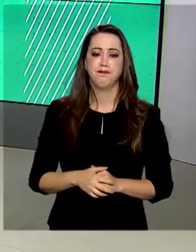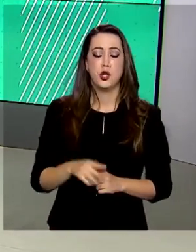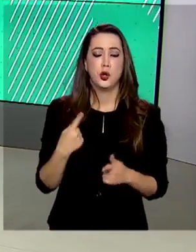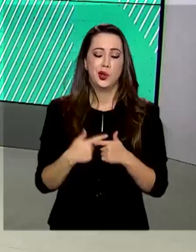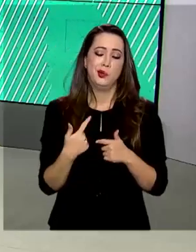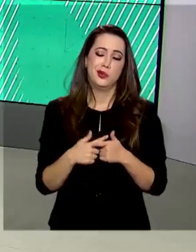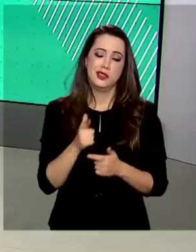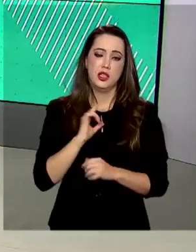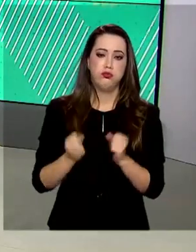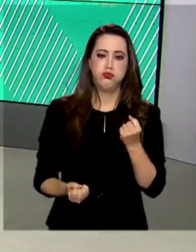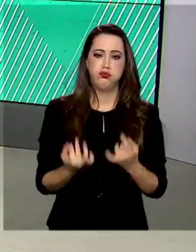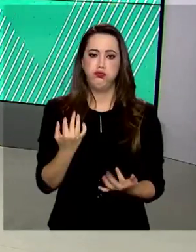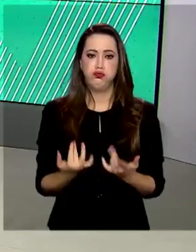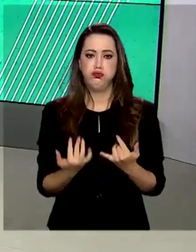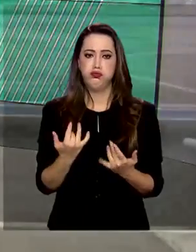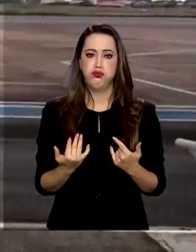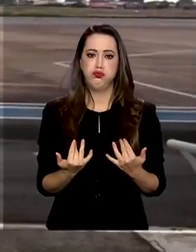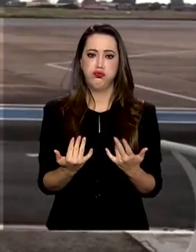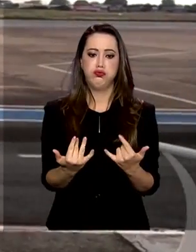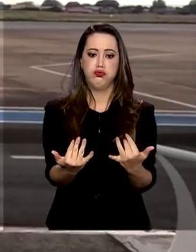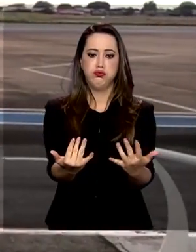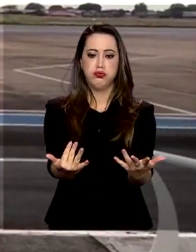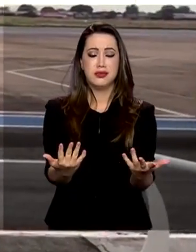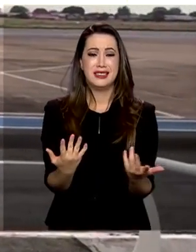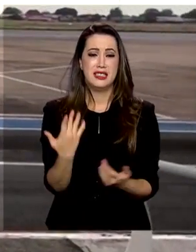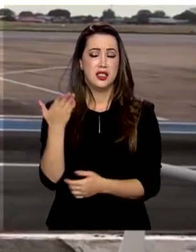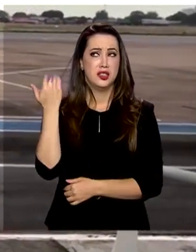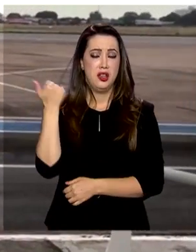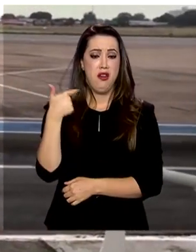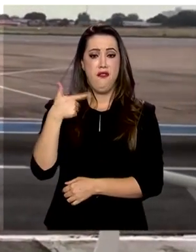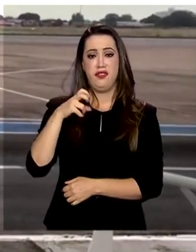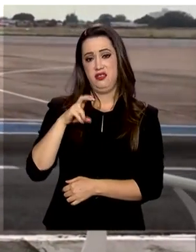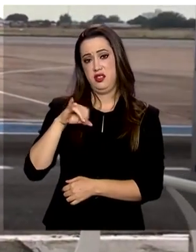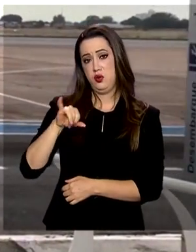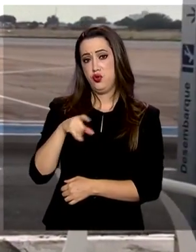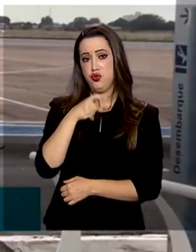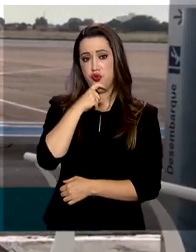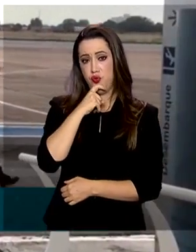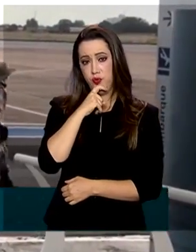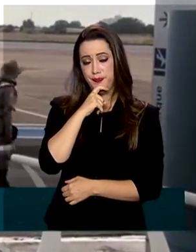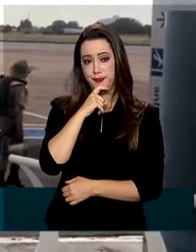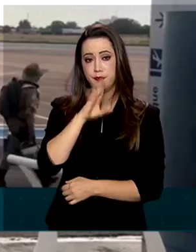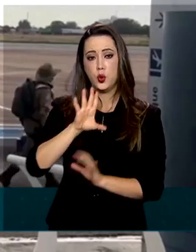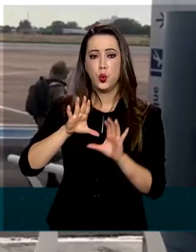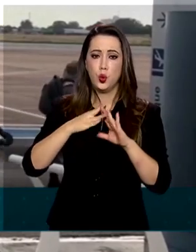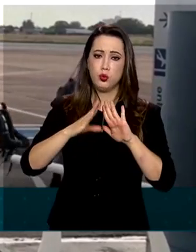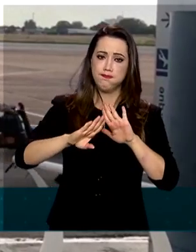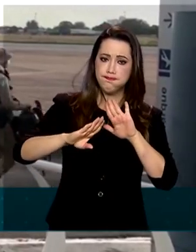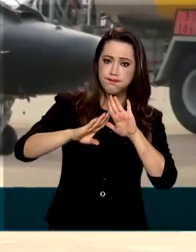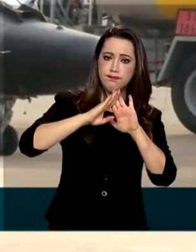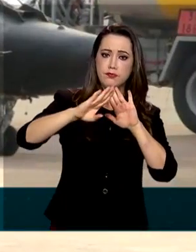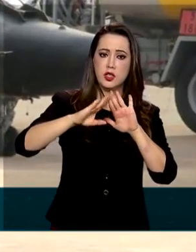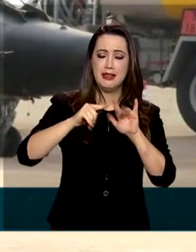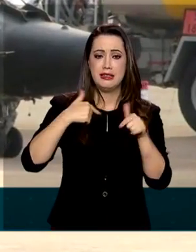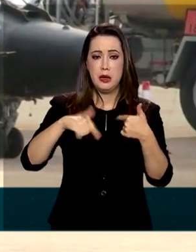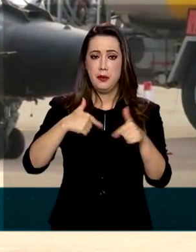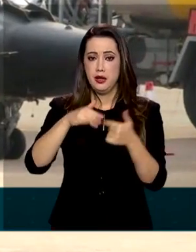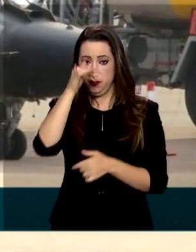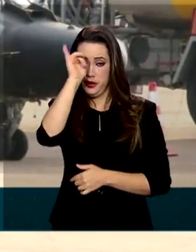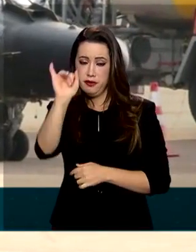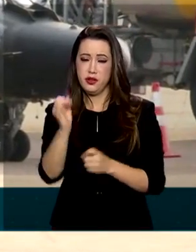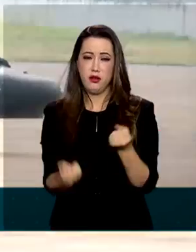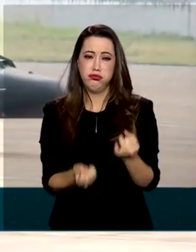por causa dos incêndios. Desde 25 de julho, as Forças Armadas atuam para combater os incêndios na região.